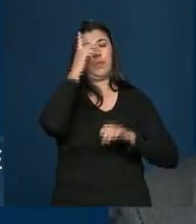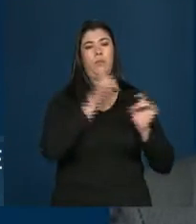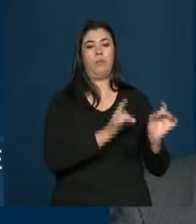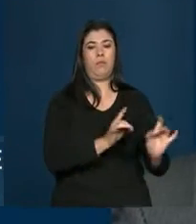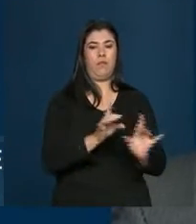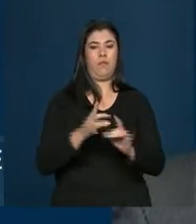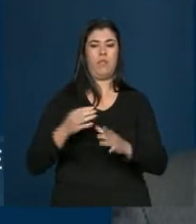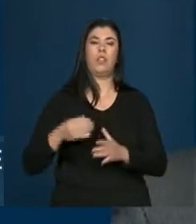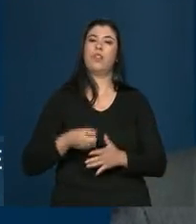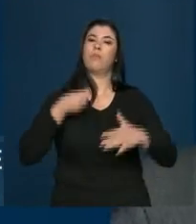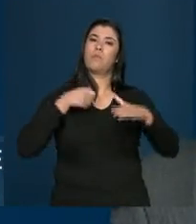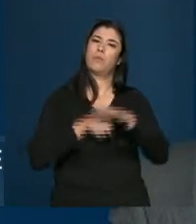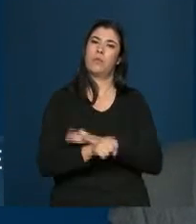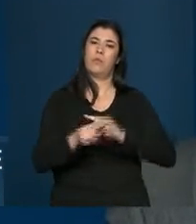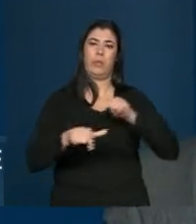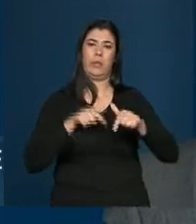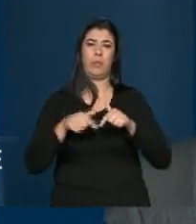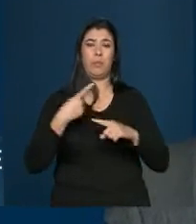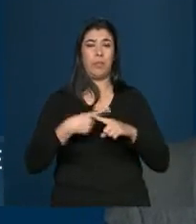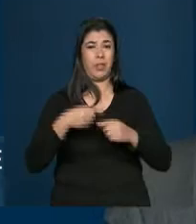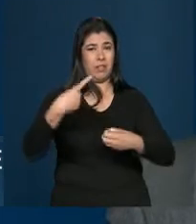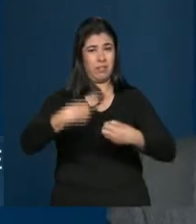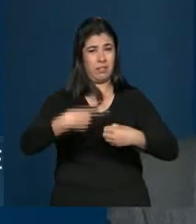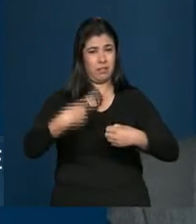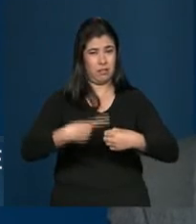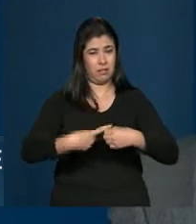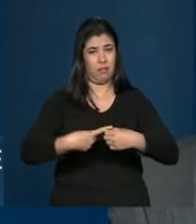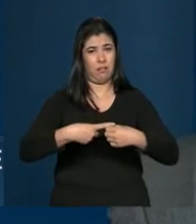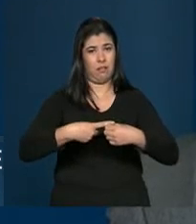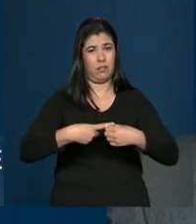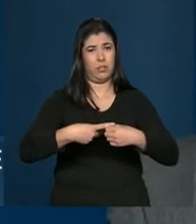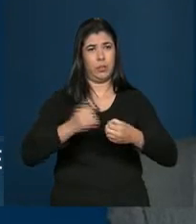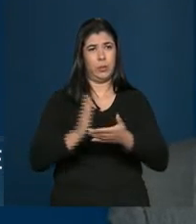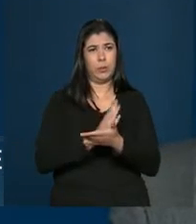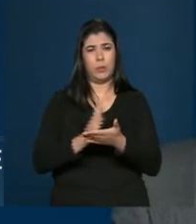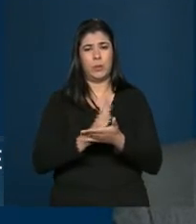submissão ao trabalho escravo, que no meio urbano cresceu em